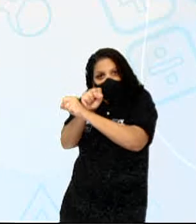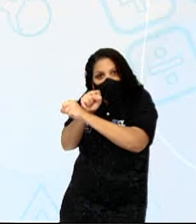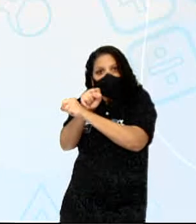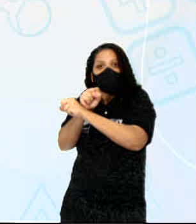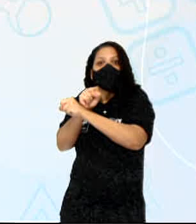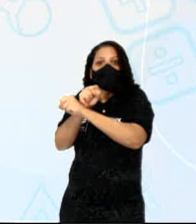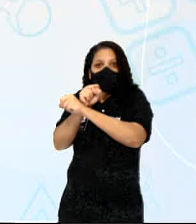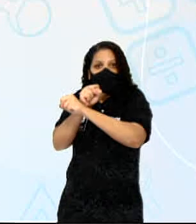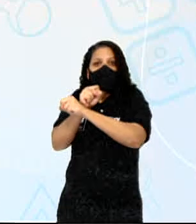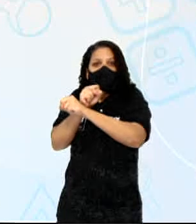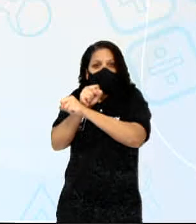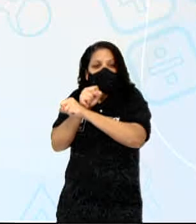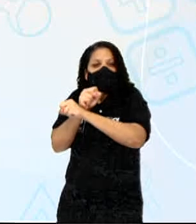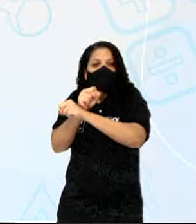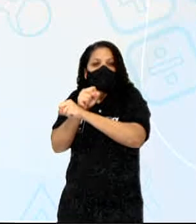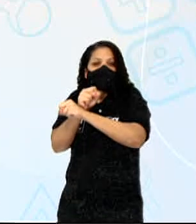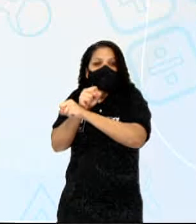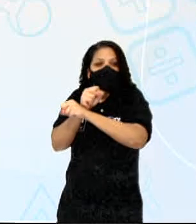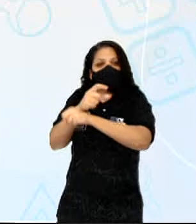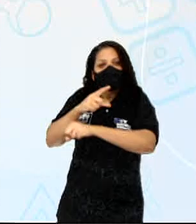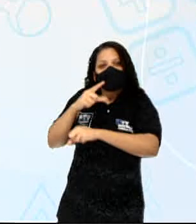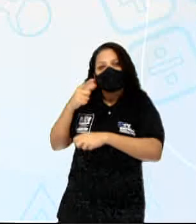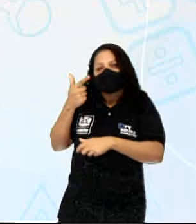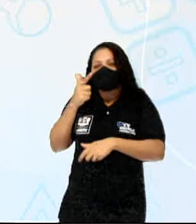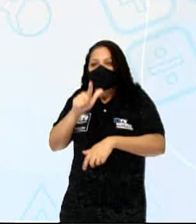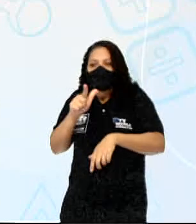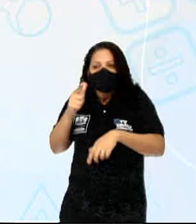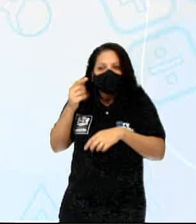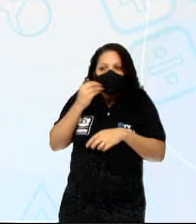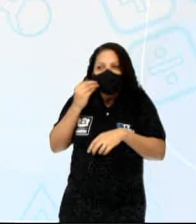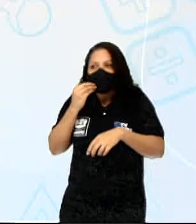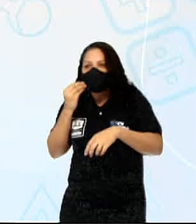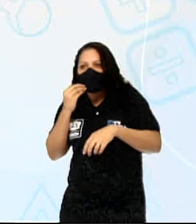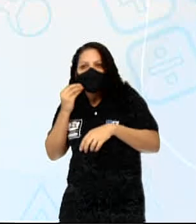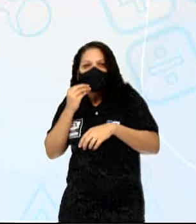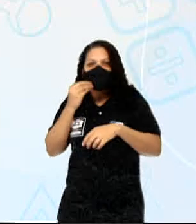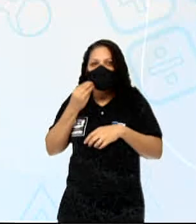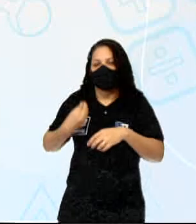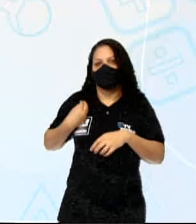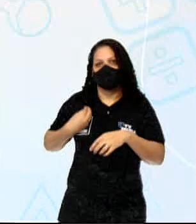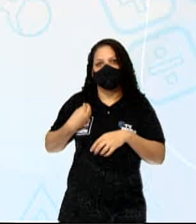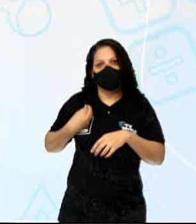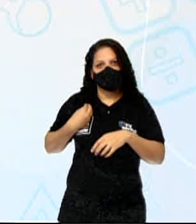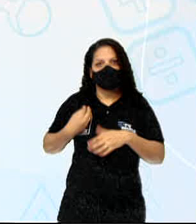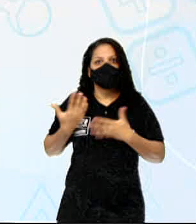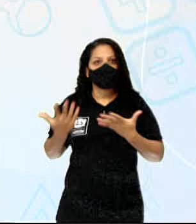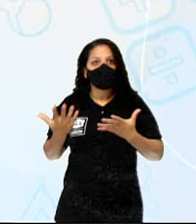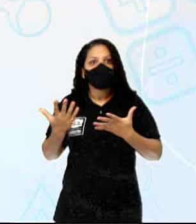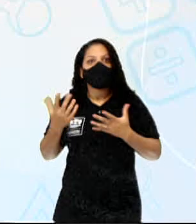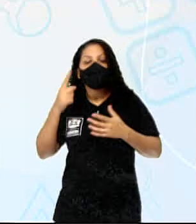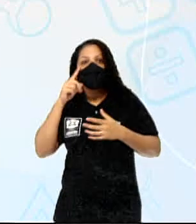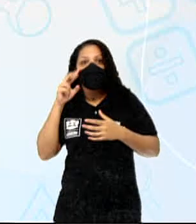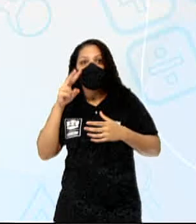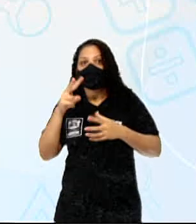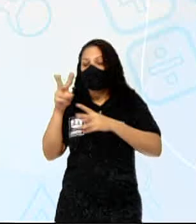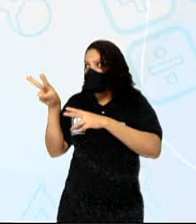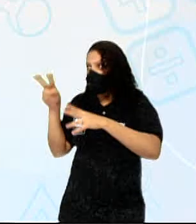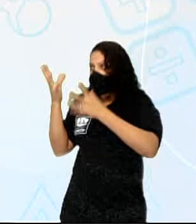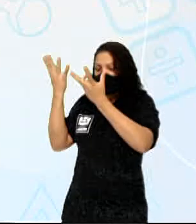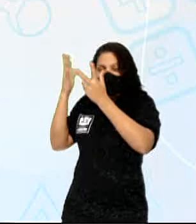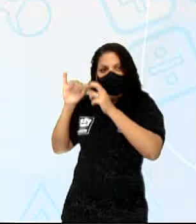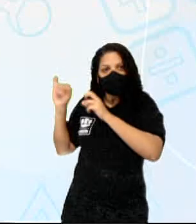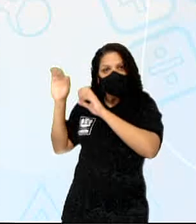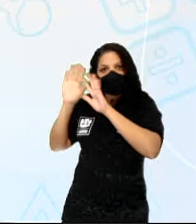pode ser uma floresta porque não existe chuva suficiente para ser uma floresta. Mas você tem algumas árvores,